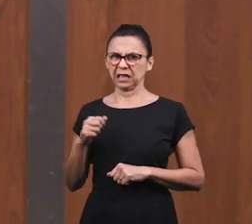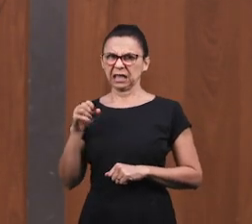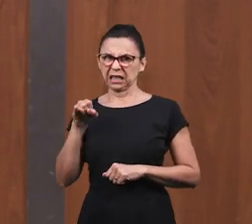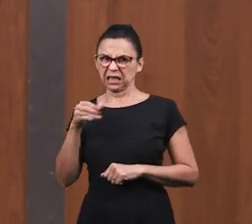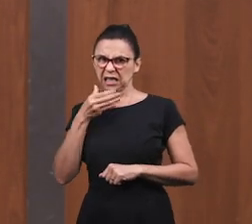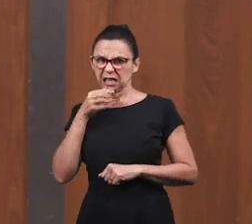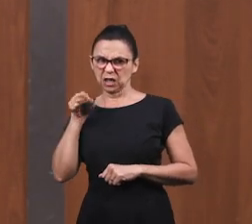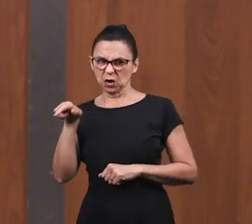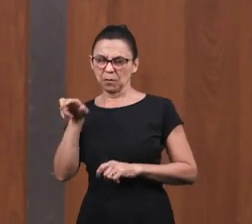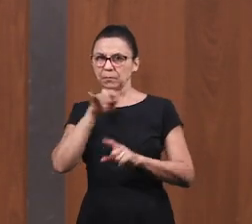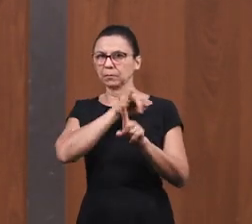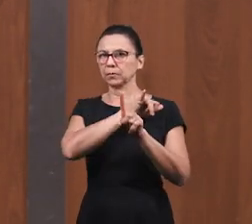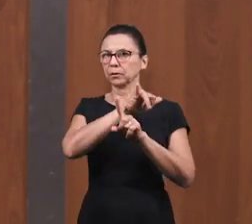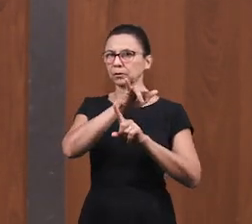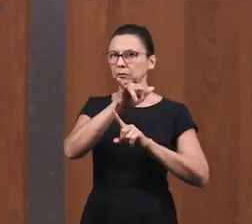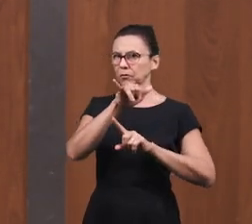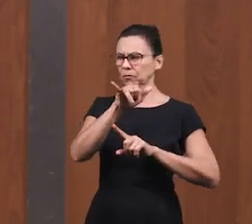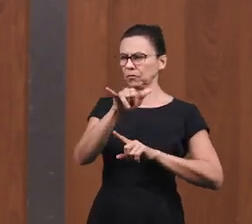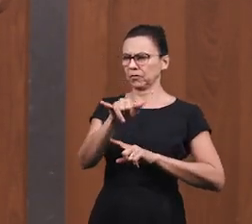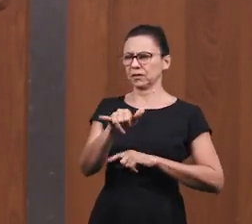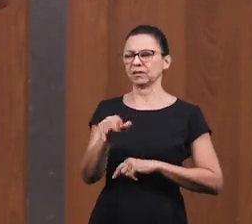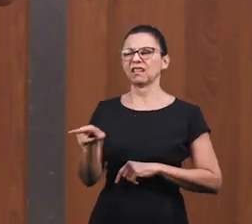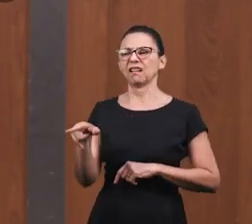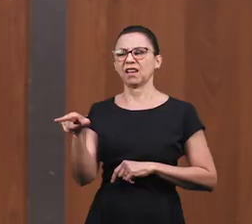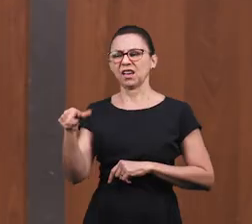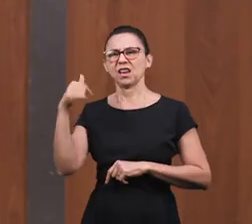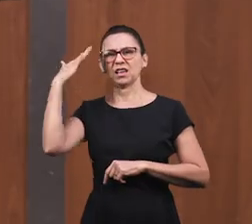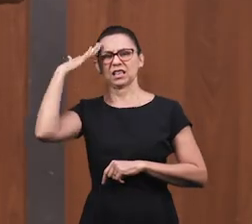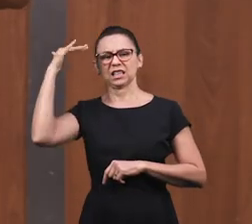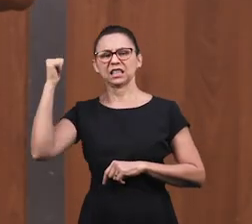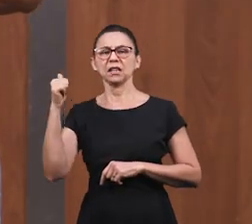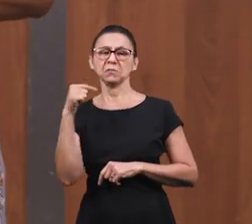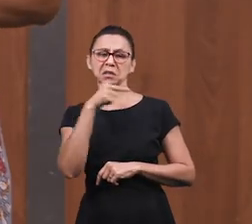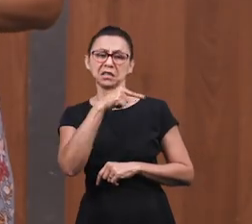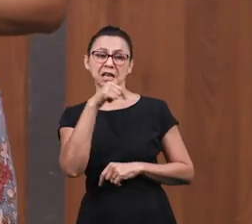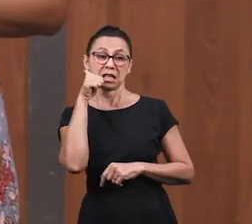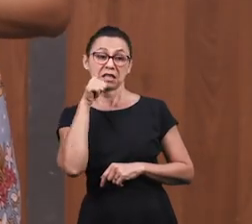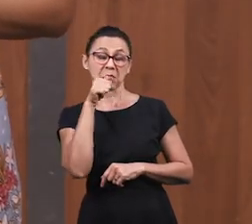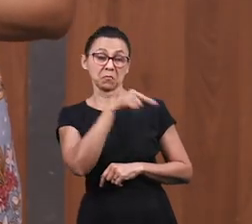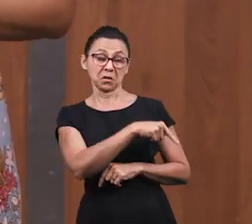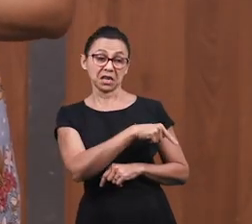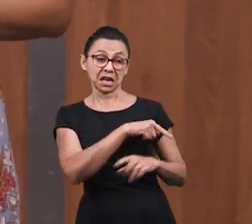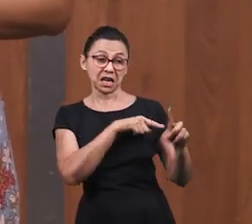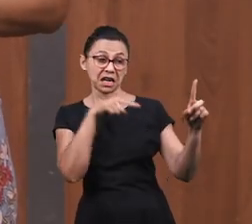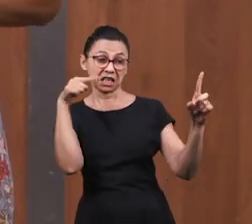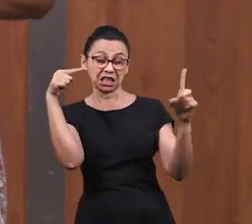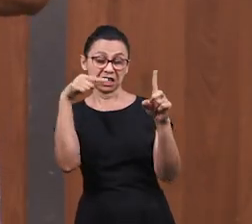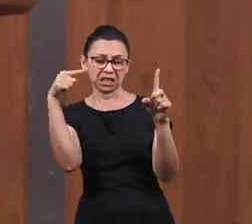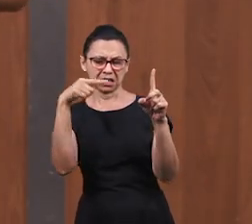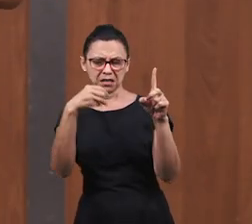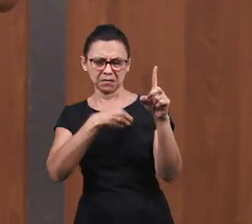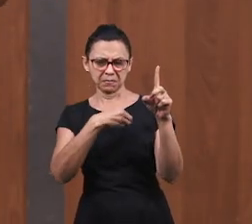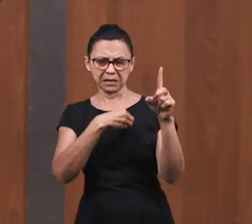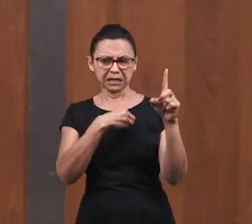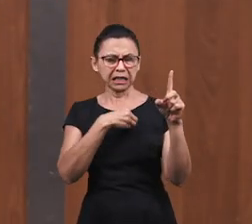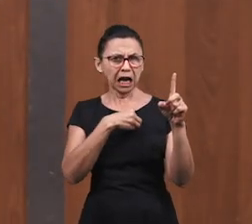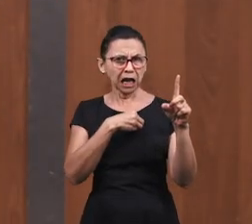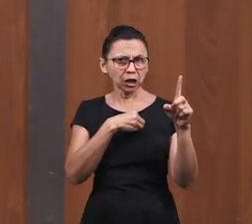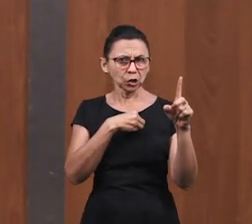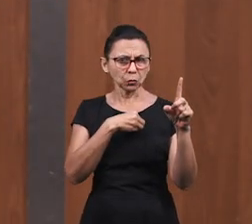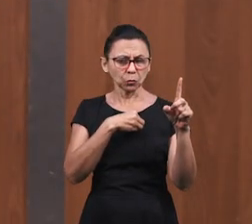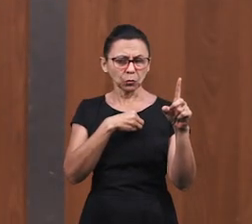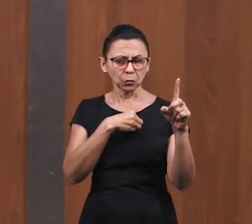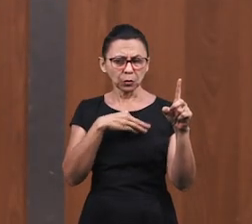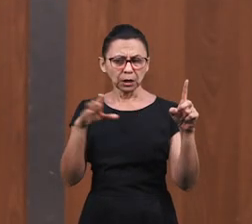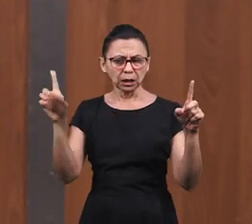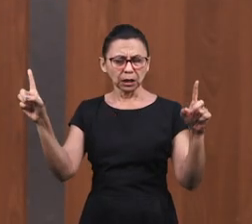homem fosse um profeta, saberia que esta mulher é uma pecadora e nem deixaria ela se aproximar